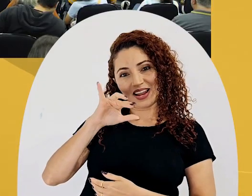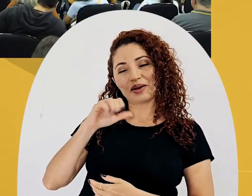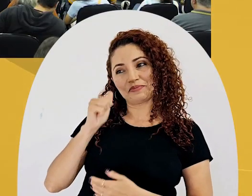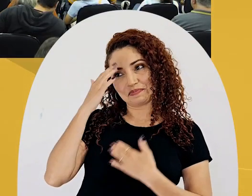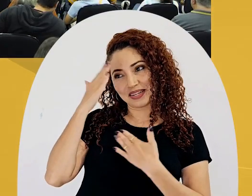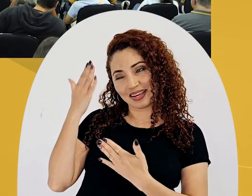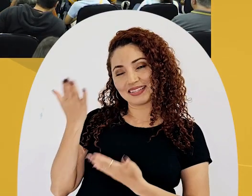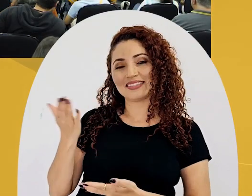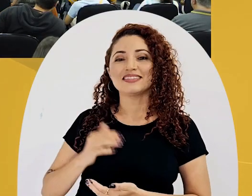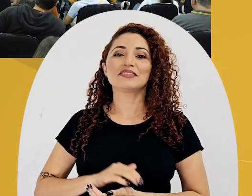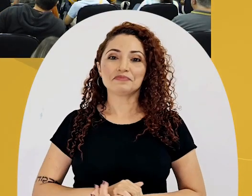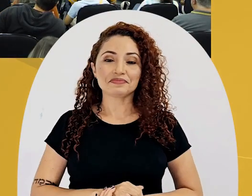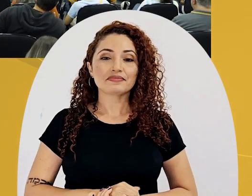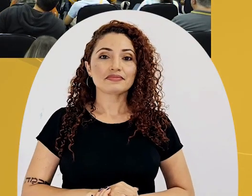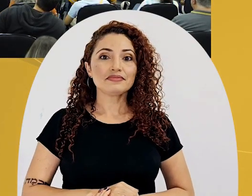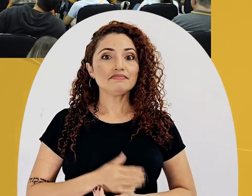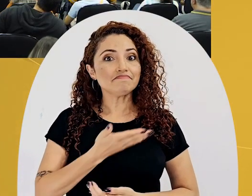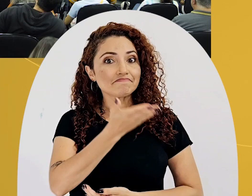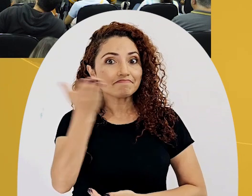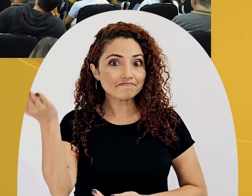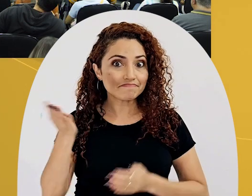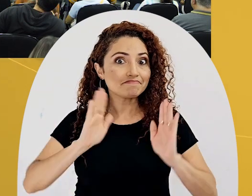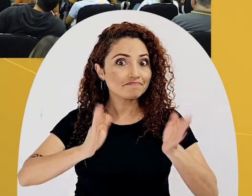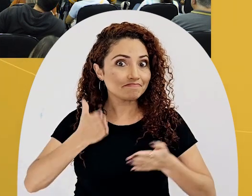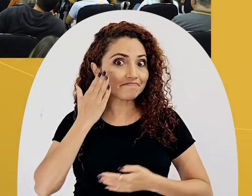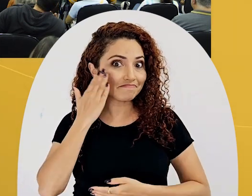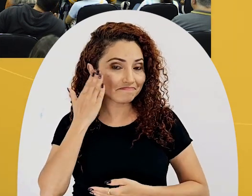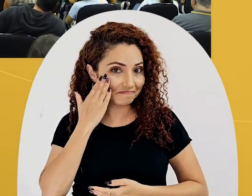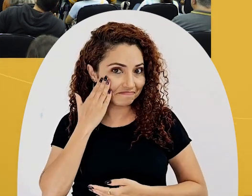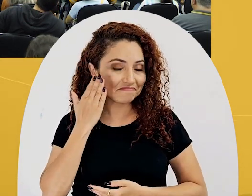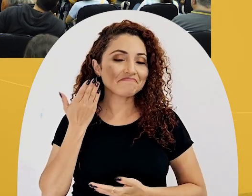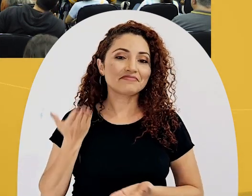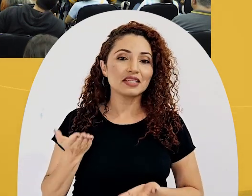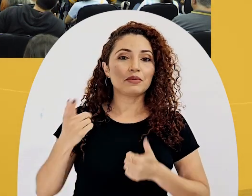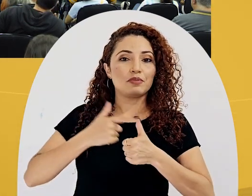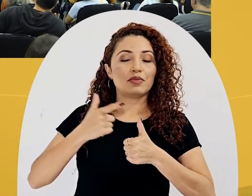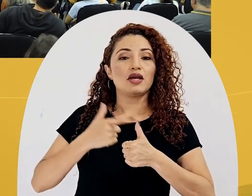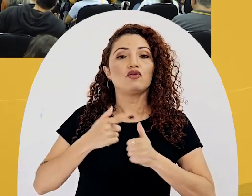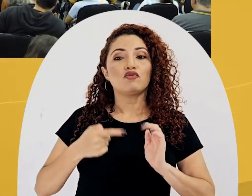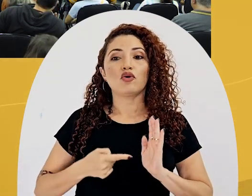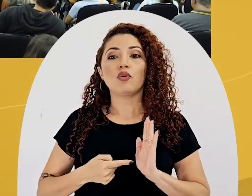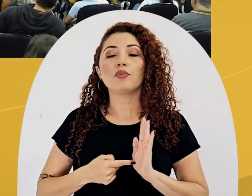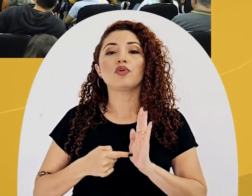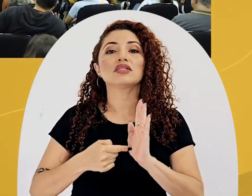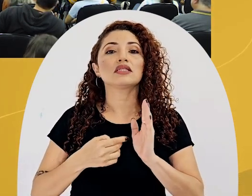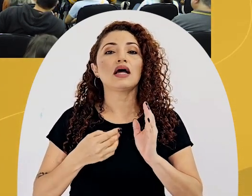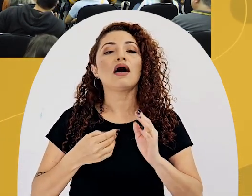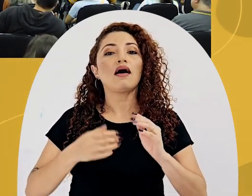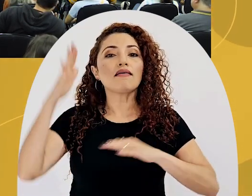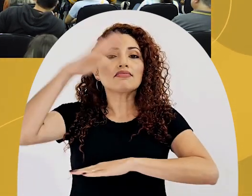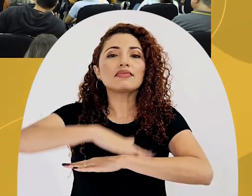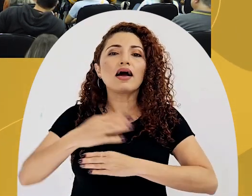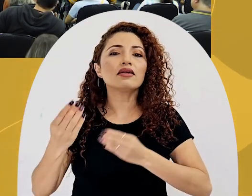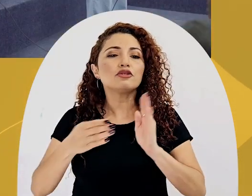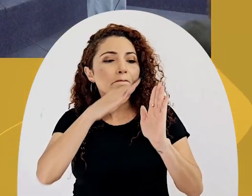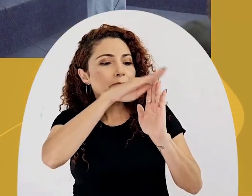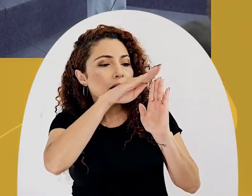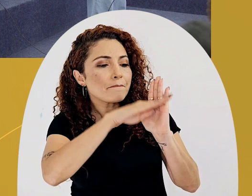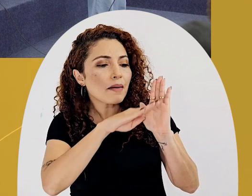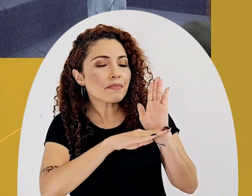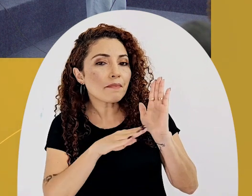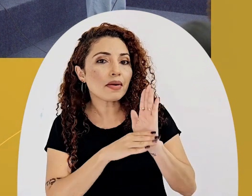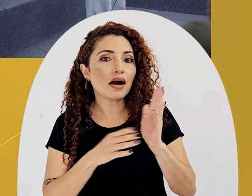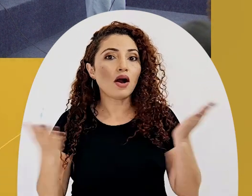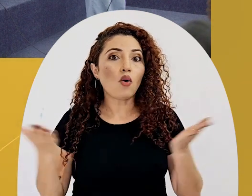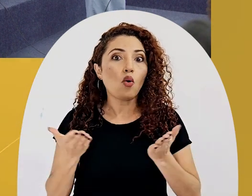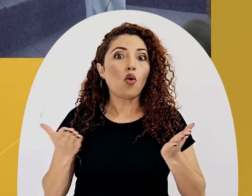Bom, como a maior parte de vocês já sabem, primeiro eu vou apresentar aqui a nossa agenda de trabalho dessa tarde. Hoje é um evento um pouco mais